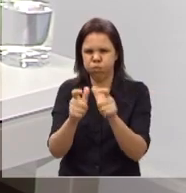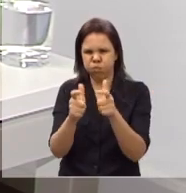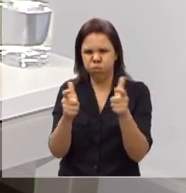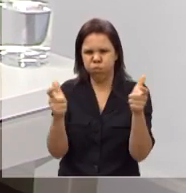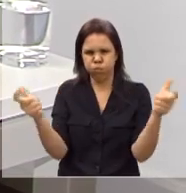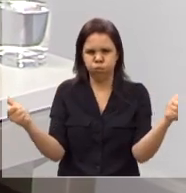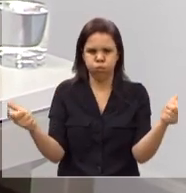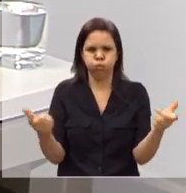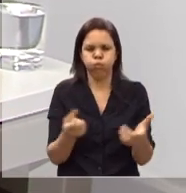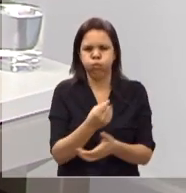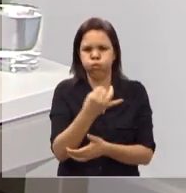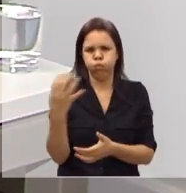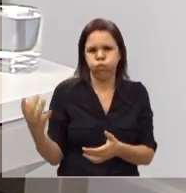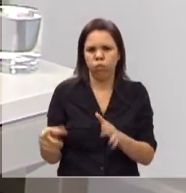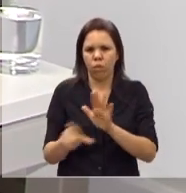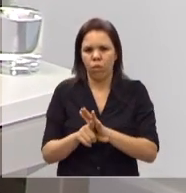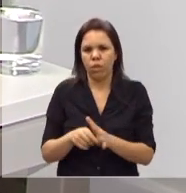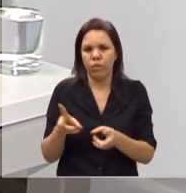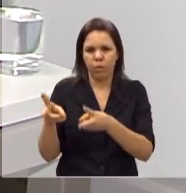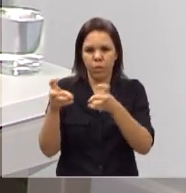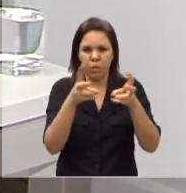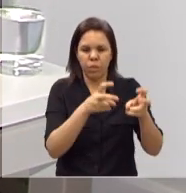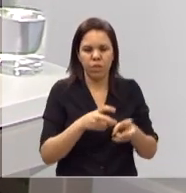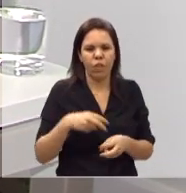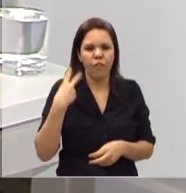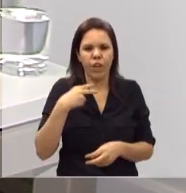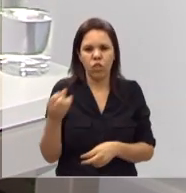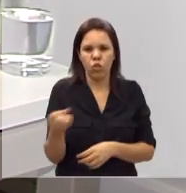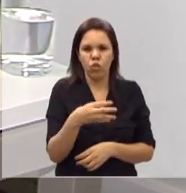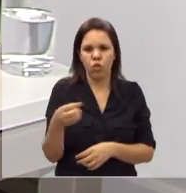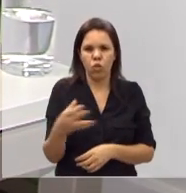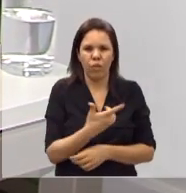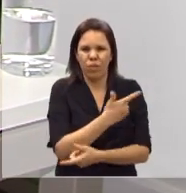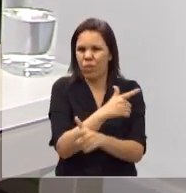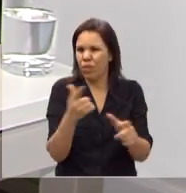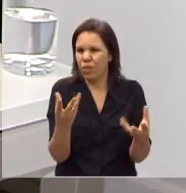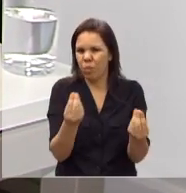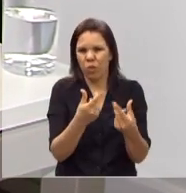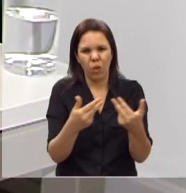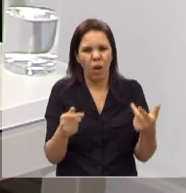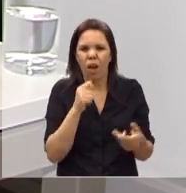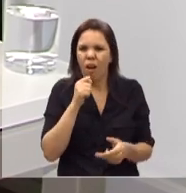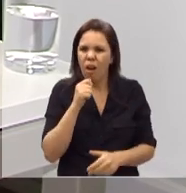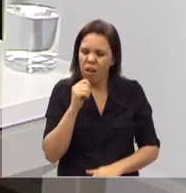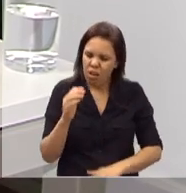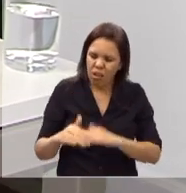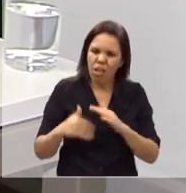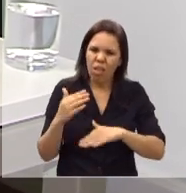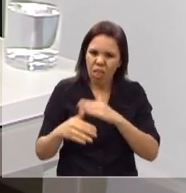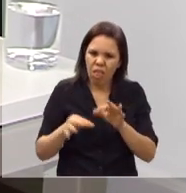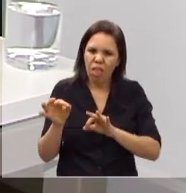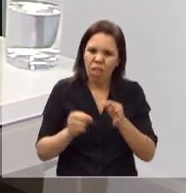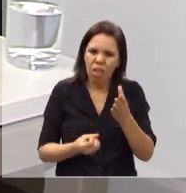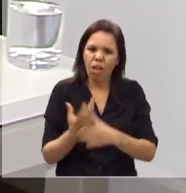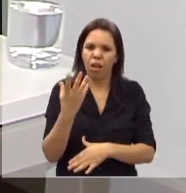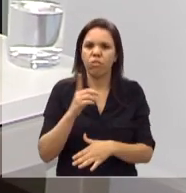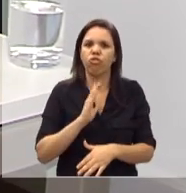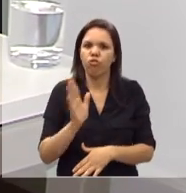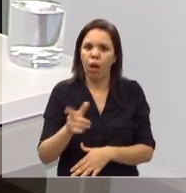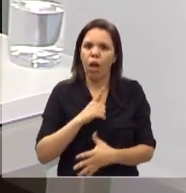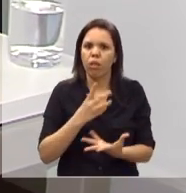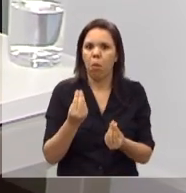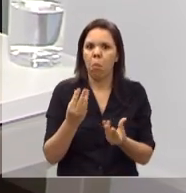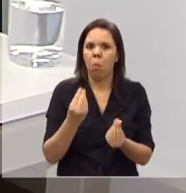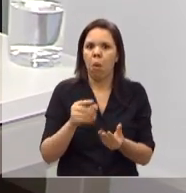grandes. Praticamente, se você olhar os vereadores novos, eles não têm muita coisa a construir, porque já existe um cabedal enorme de